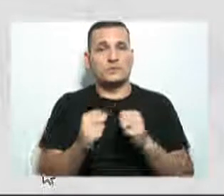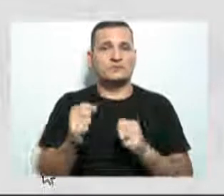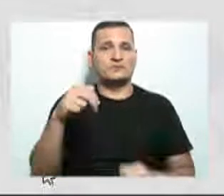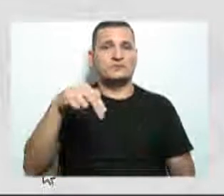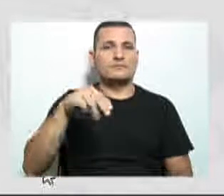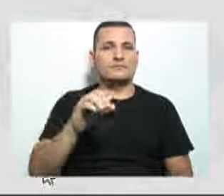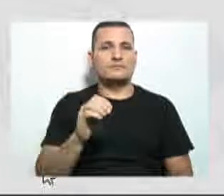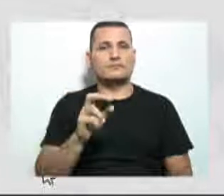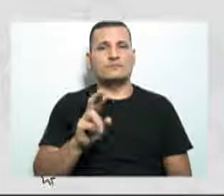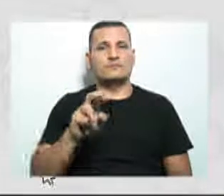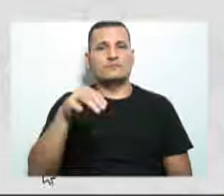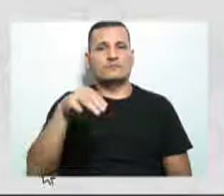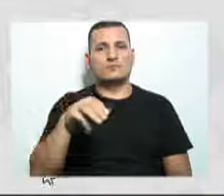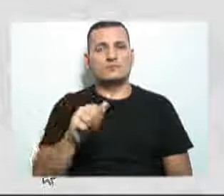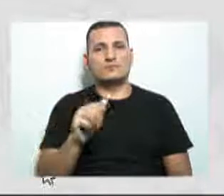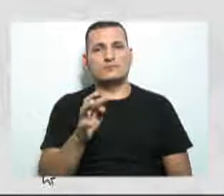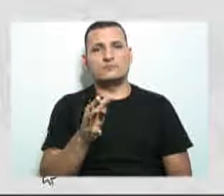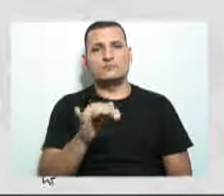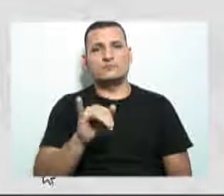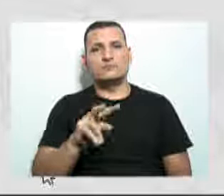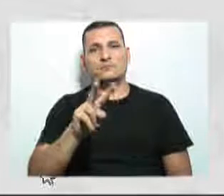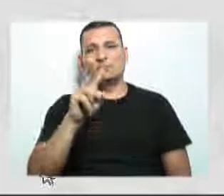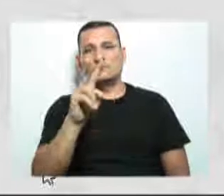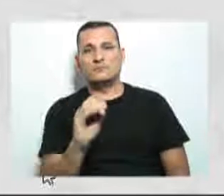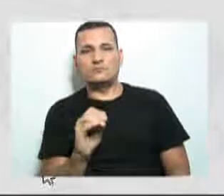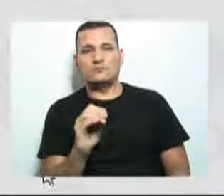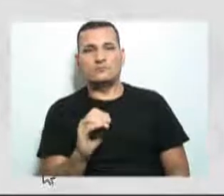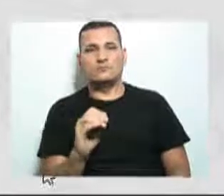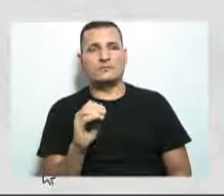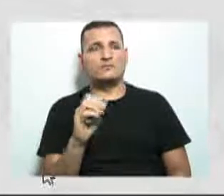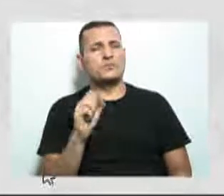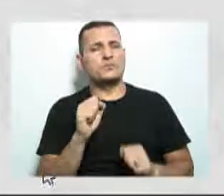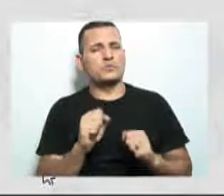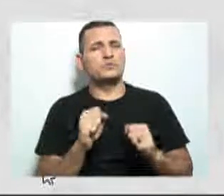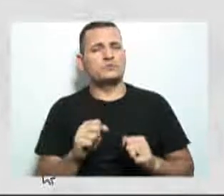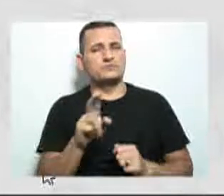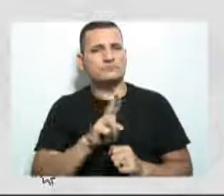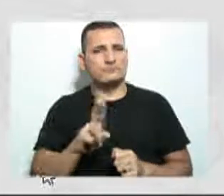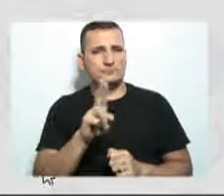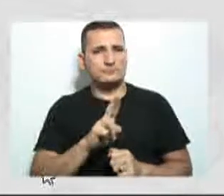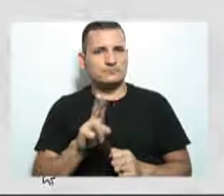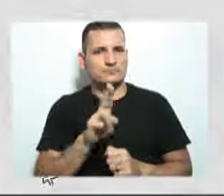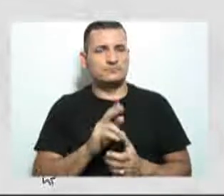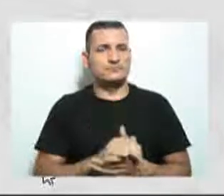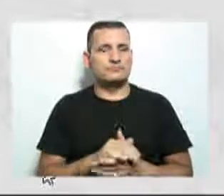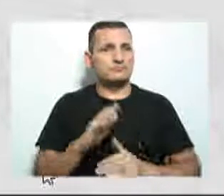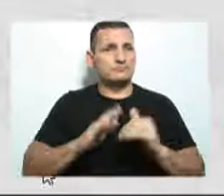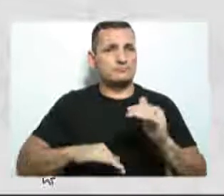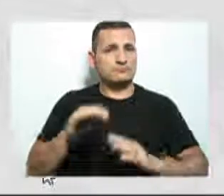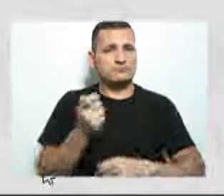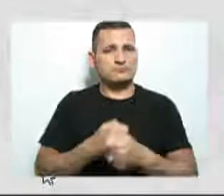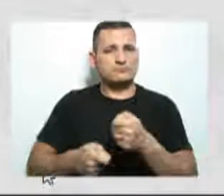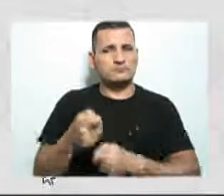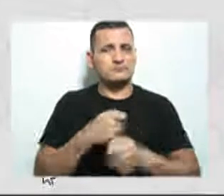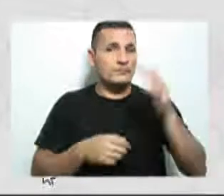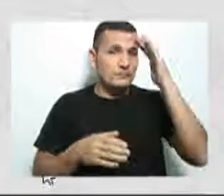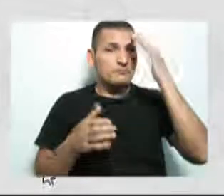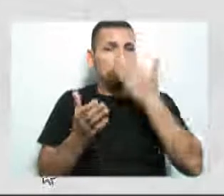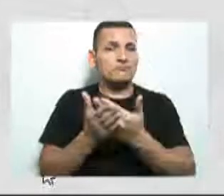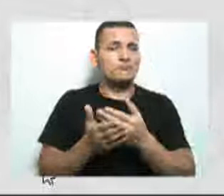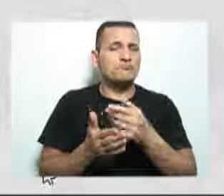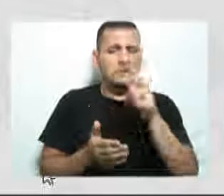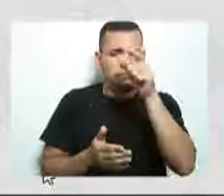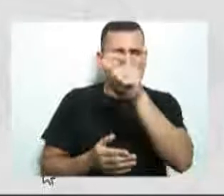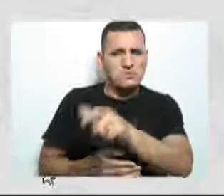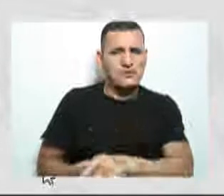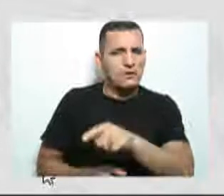normativo. Numa negociação, pode ser usado, por exemplo, quando um negociador acredita na boa-fé do